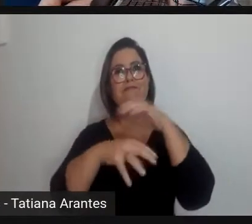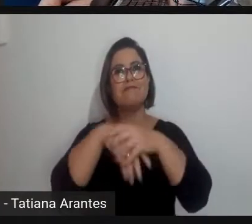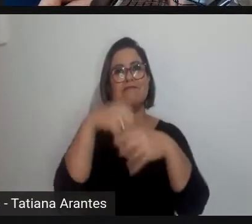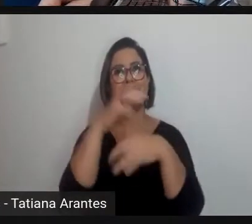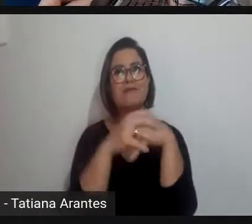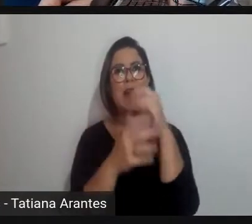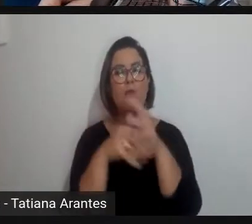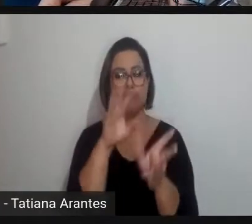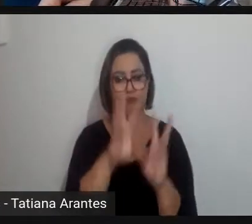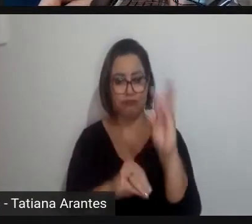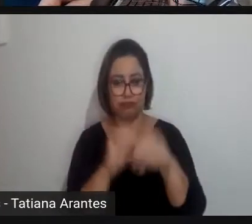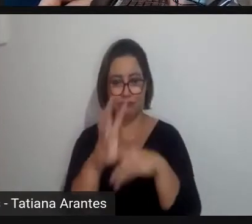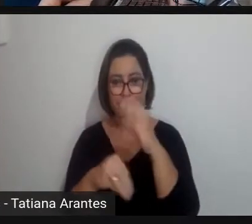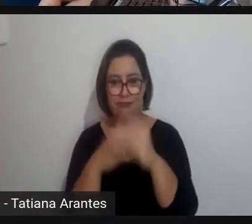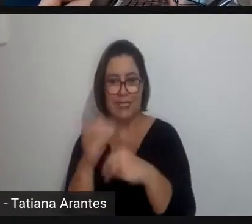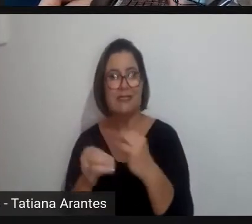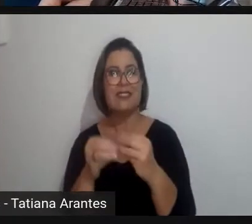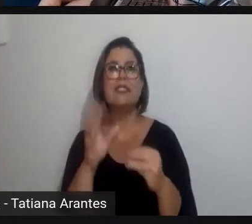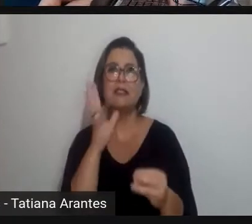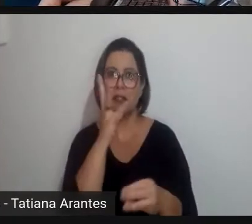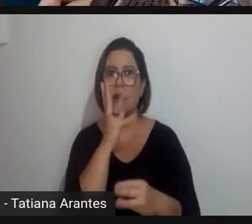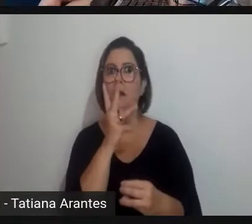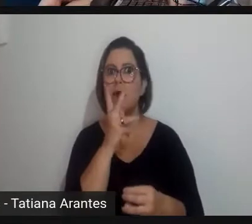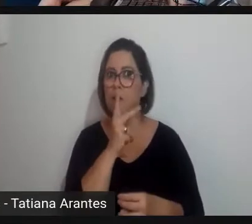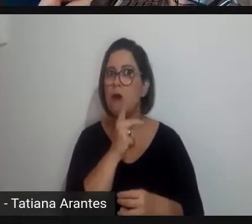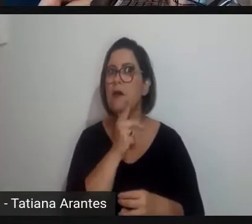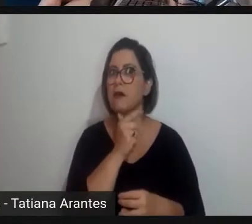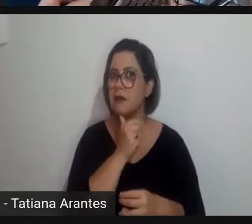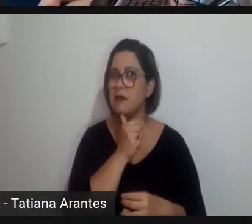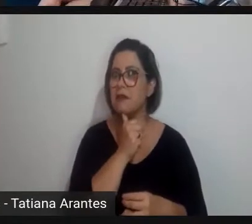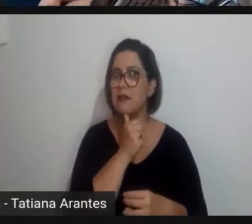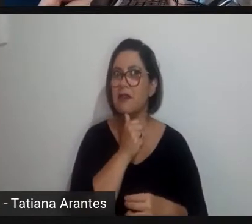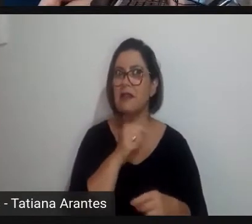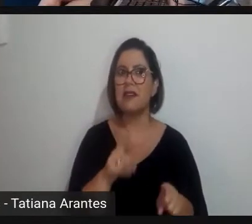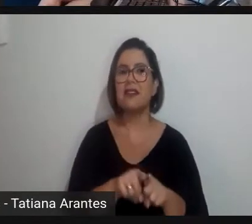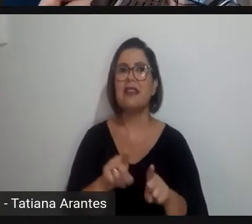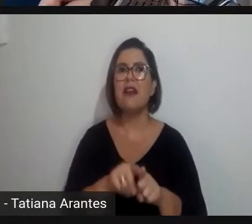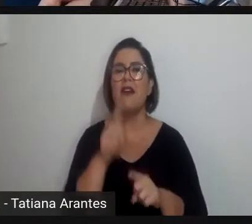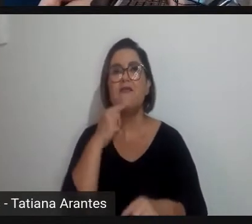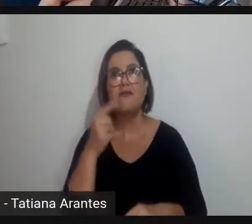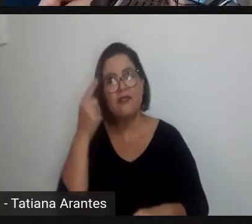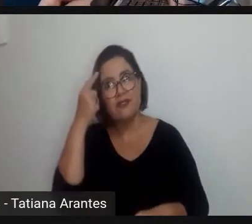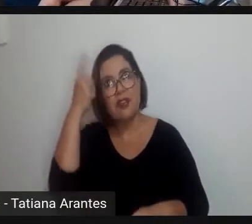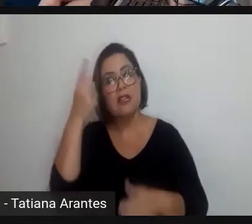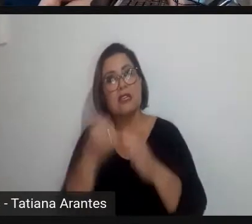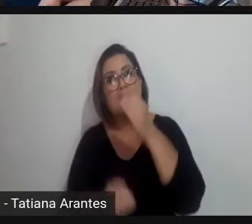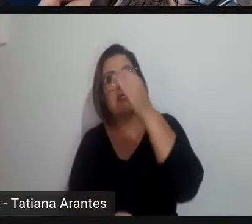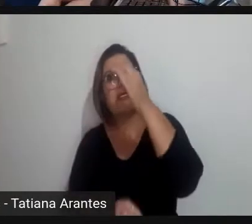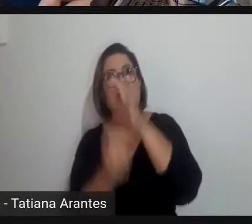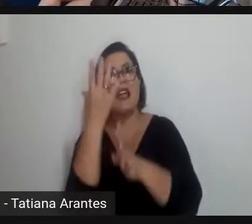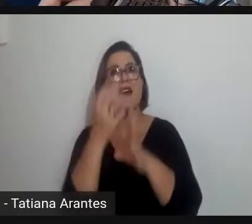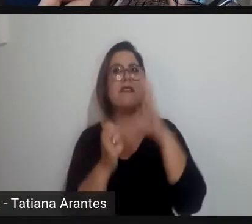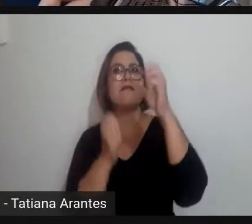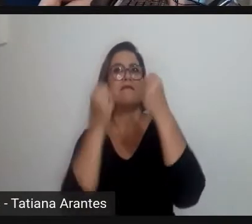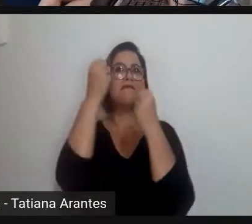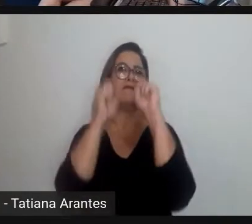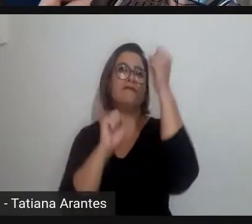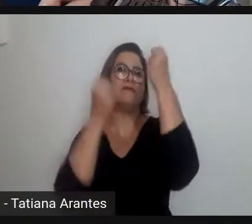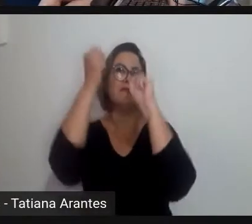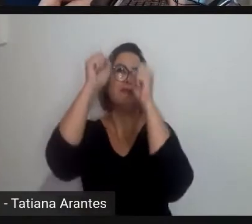surgiu permitiu que se criassem as fábricas, as indústrias. A tecnologia foi a máquina a